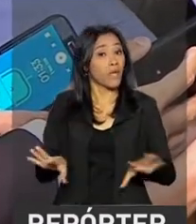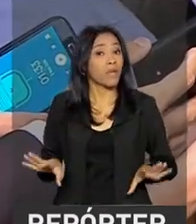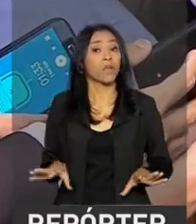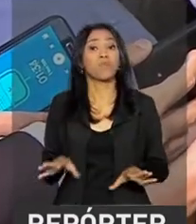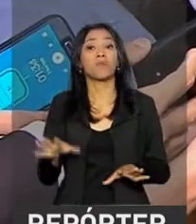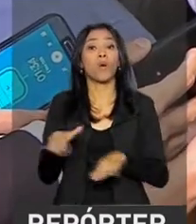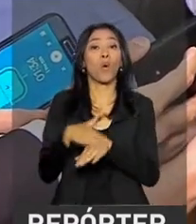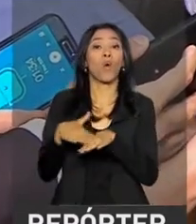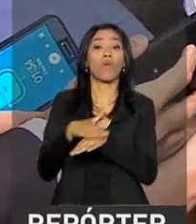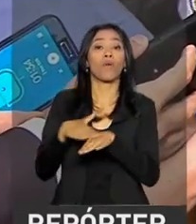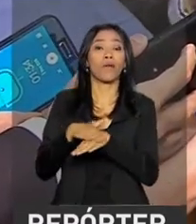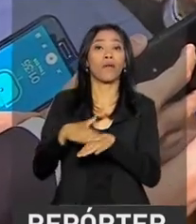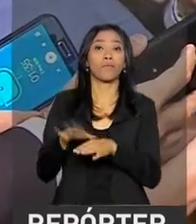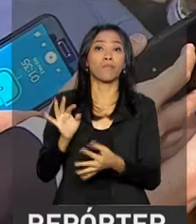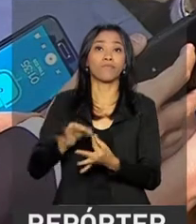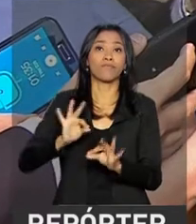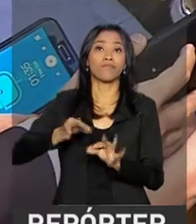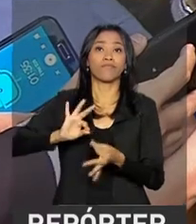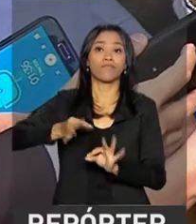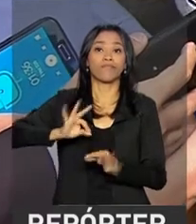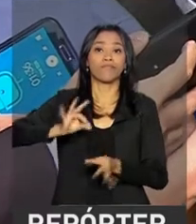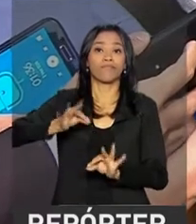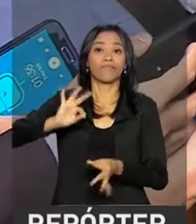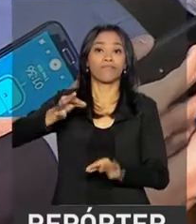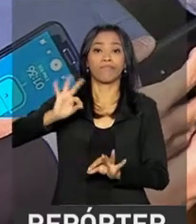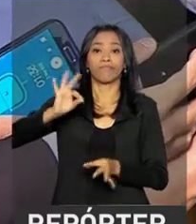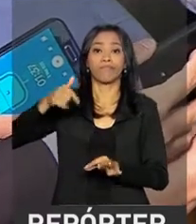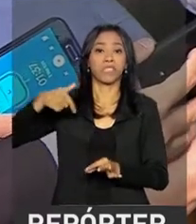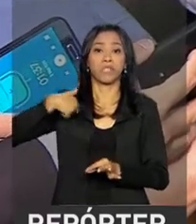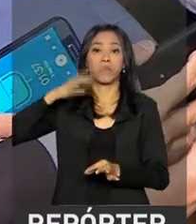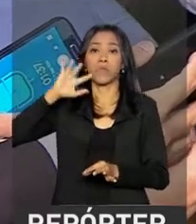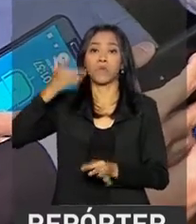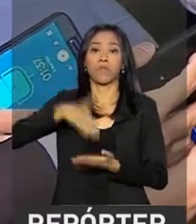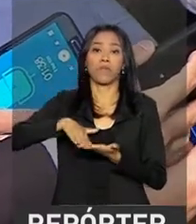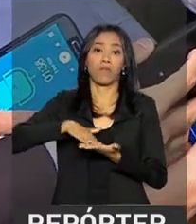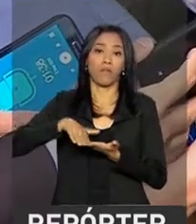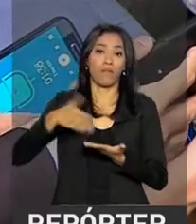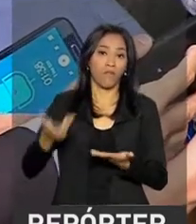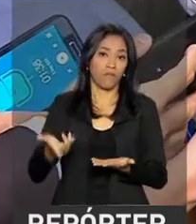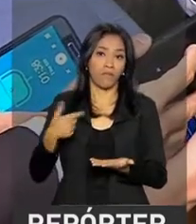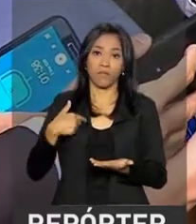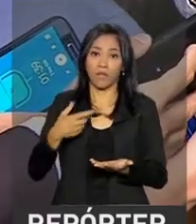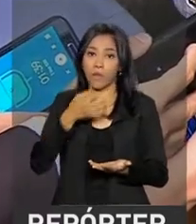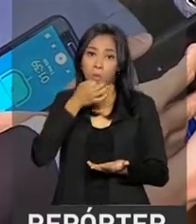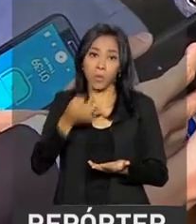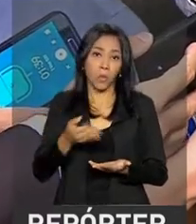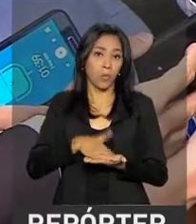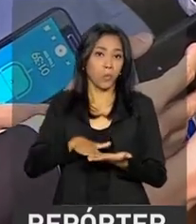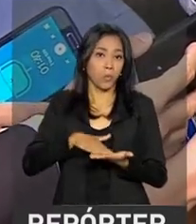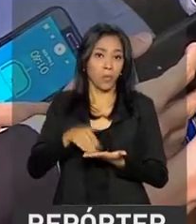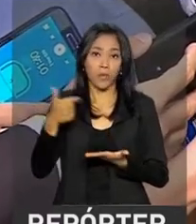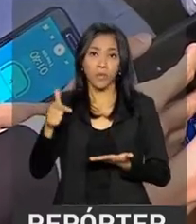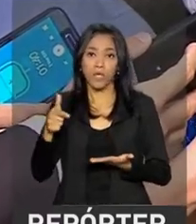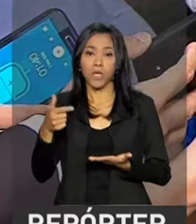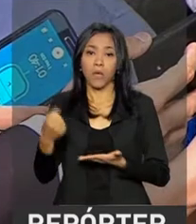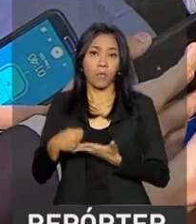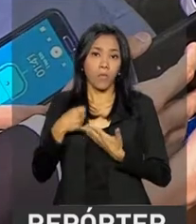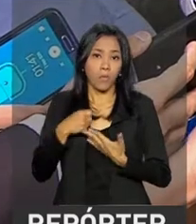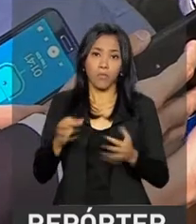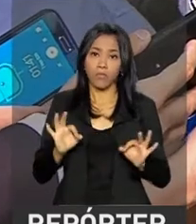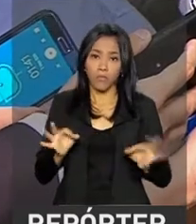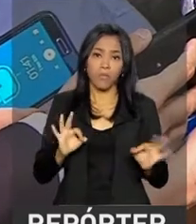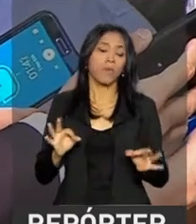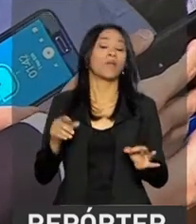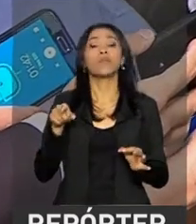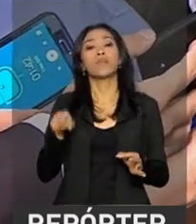nenhum. Ideias que não tragam consigo compromisso, que não tragam consigo responsabilidade de apoio, que não